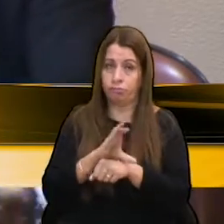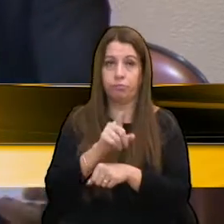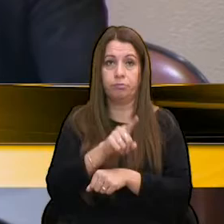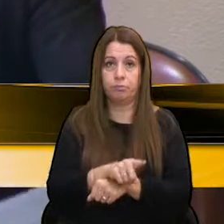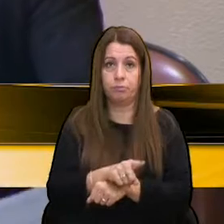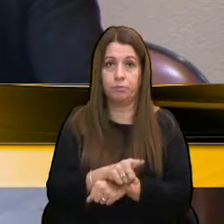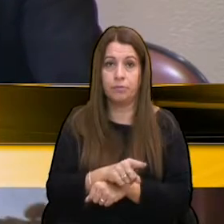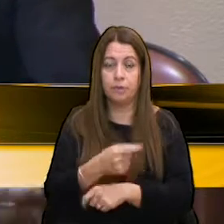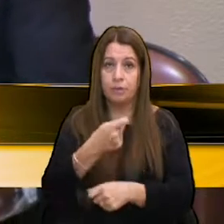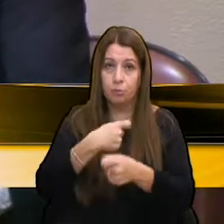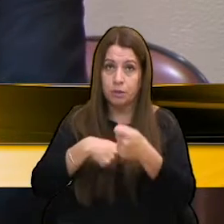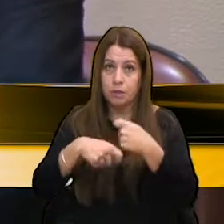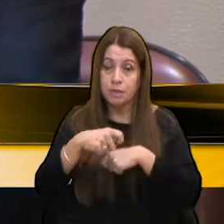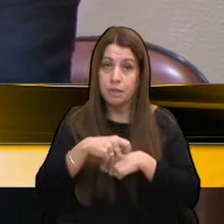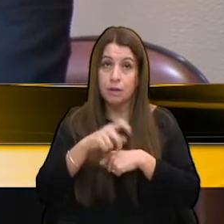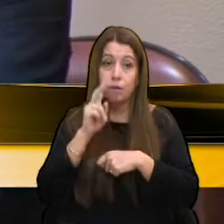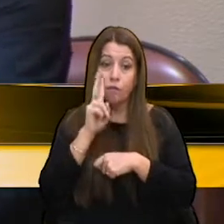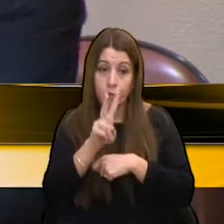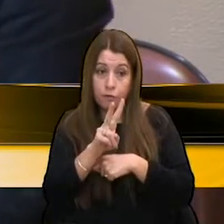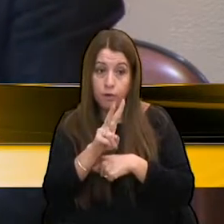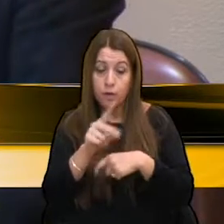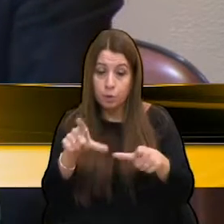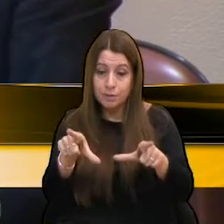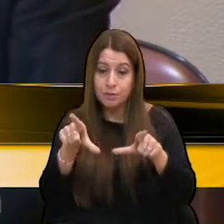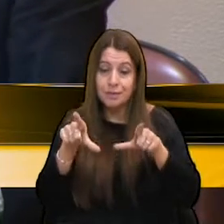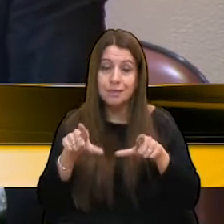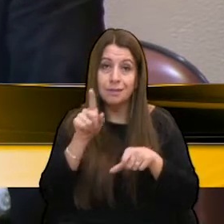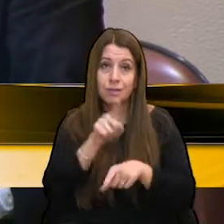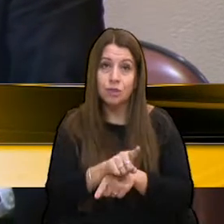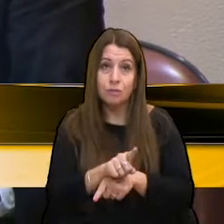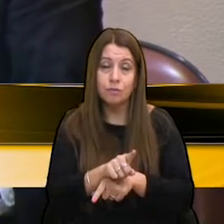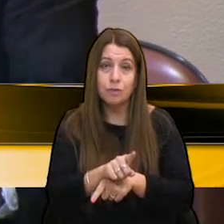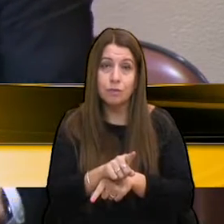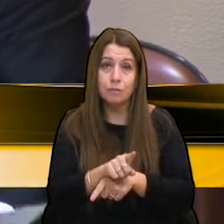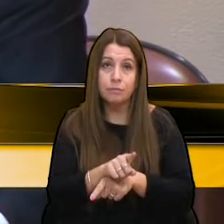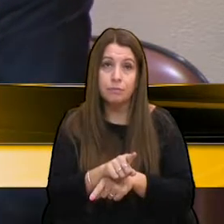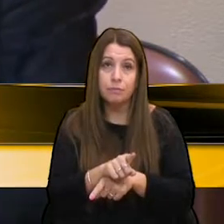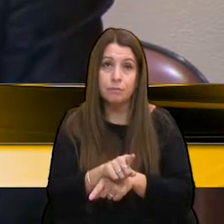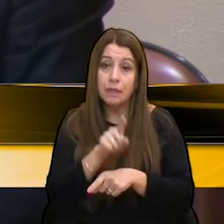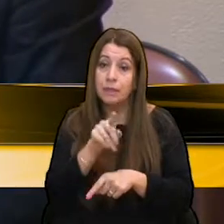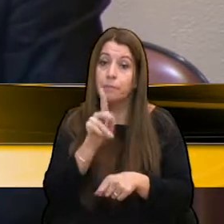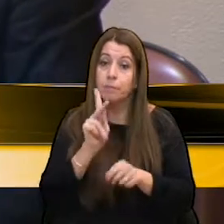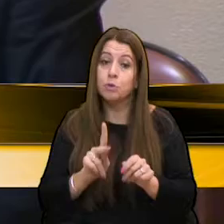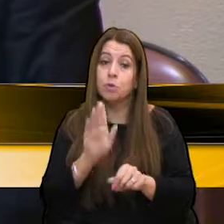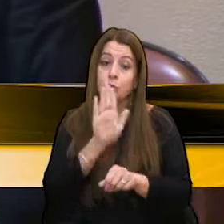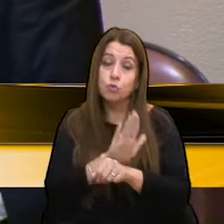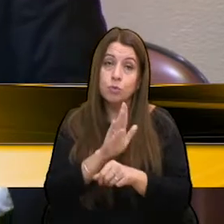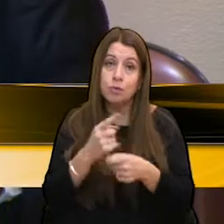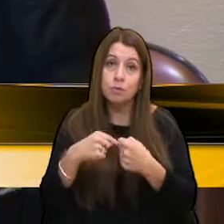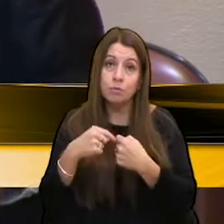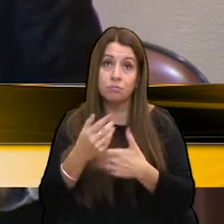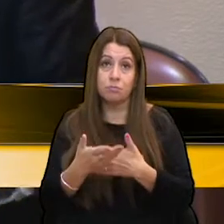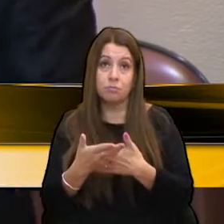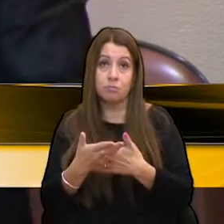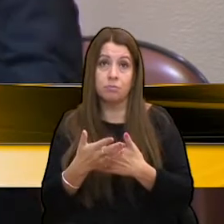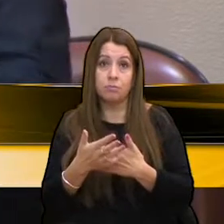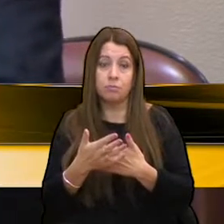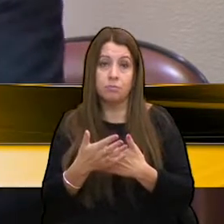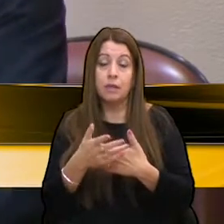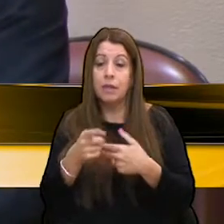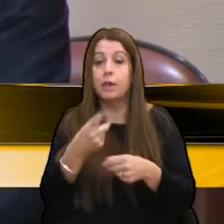ou seja, que a administração irá conferir um certificado àquele que ajudar o município. Quer dizer,